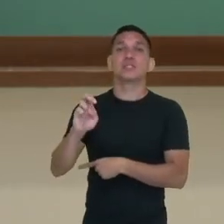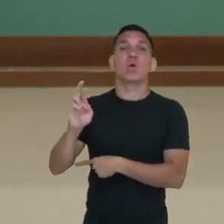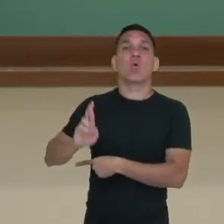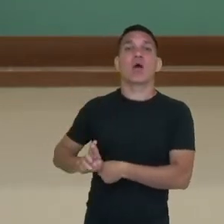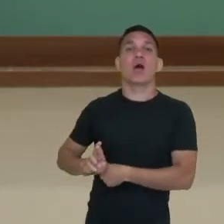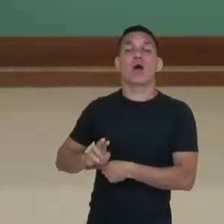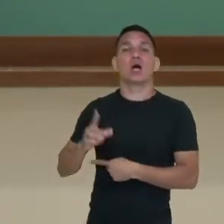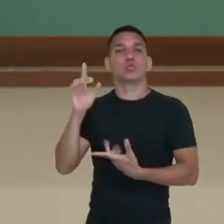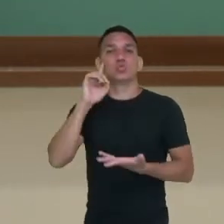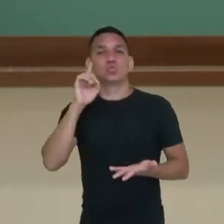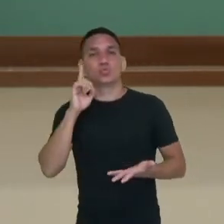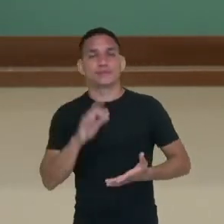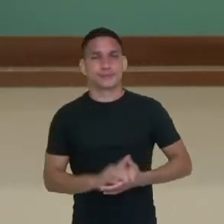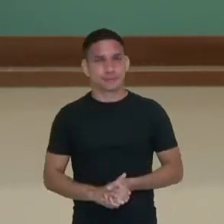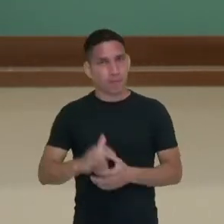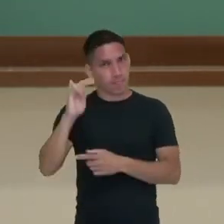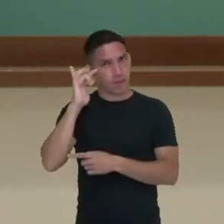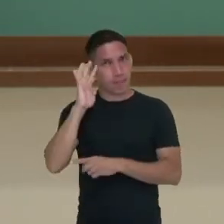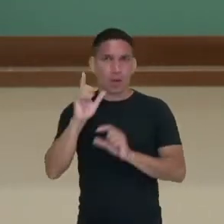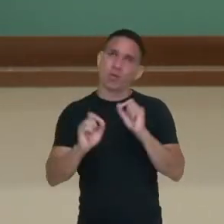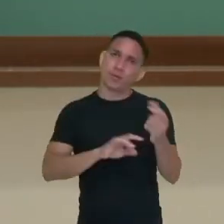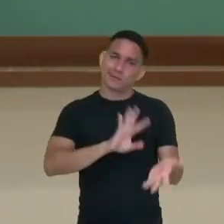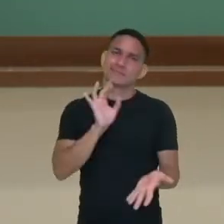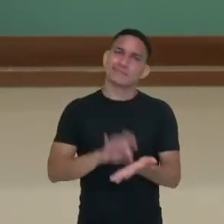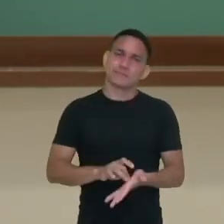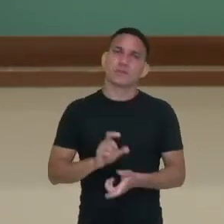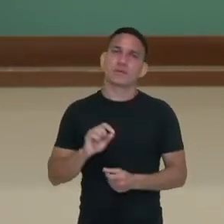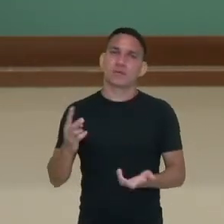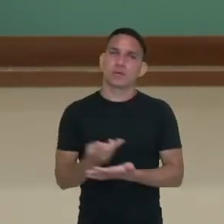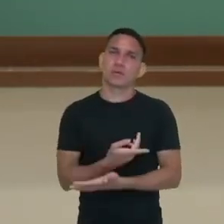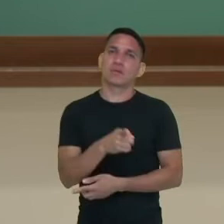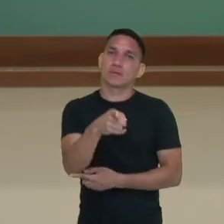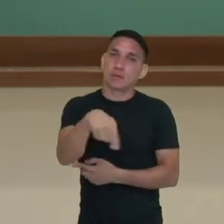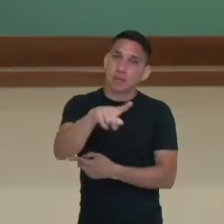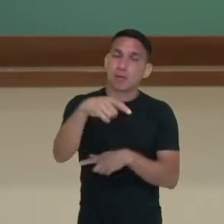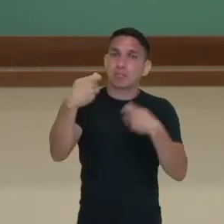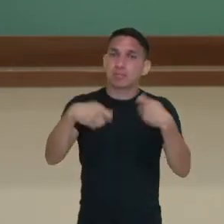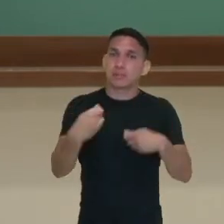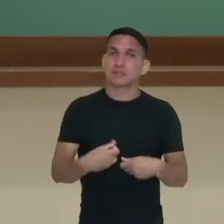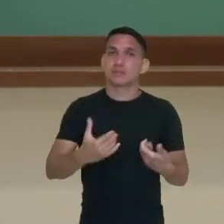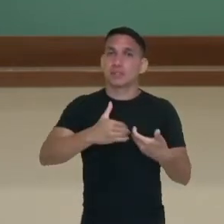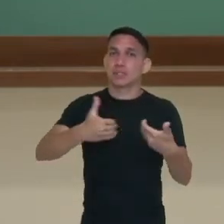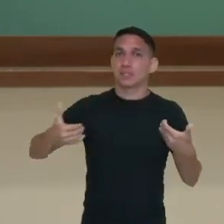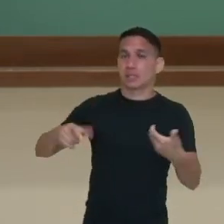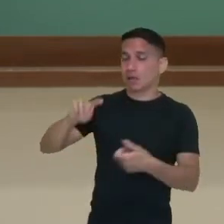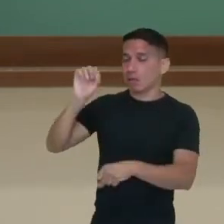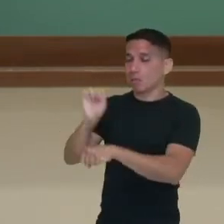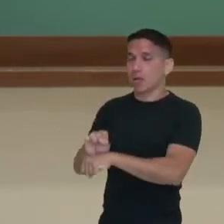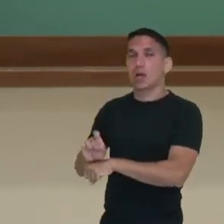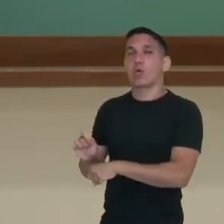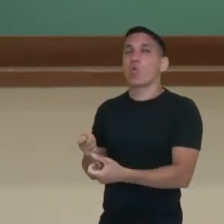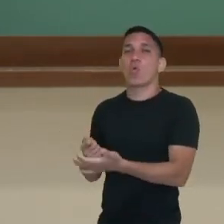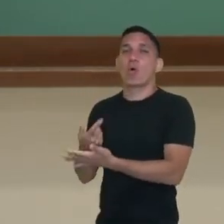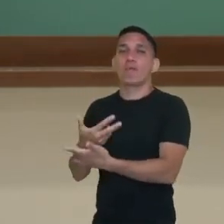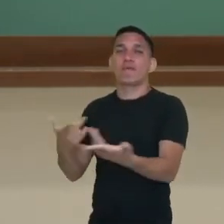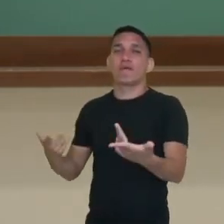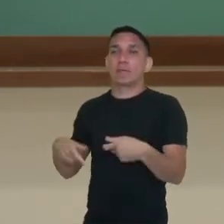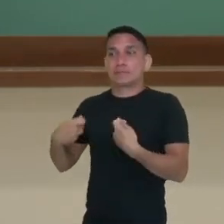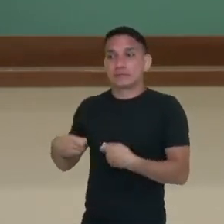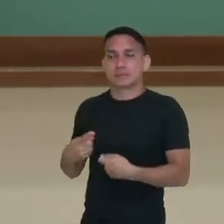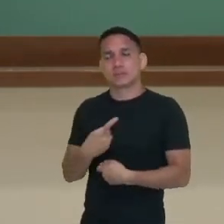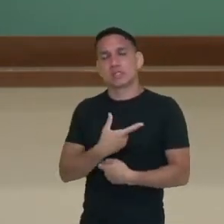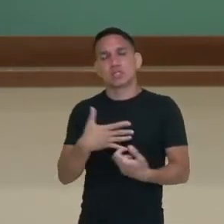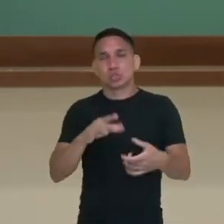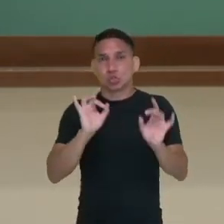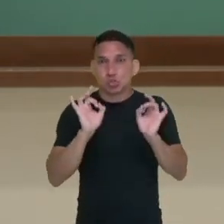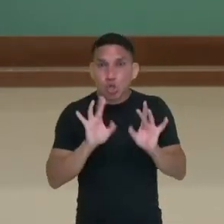por dia. Imagine que com certeza você teria que deixar de lado muitas coisas essenciais, né? Ficar só mesmo com o